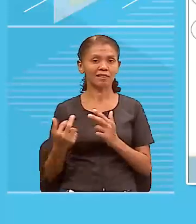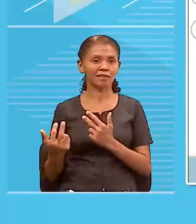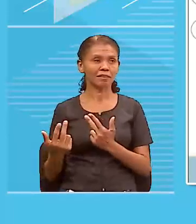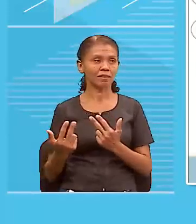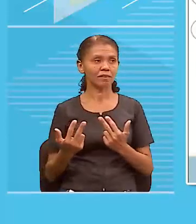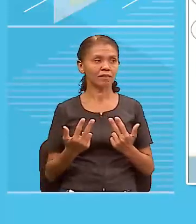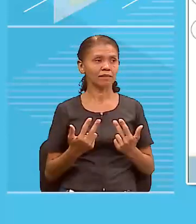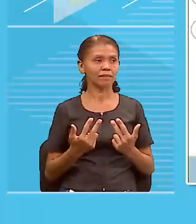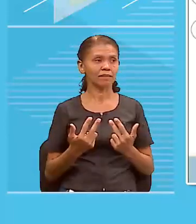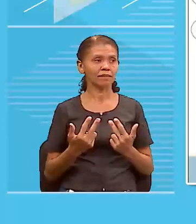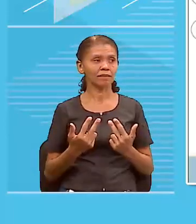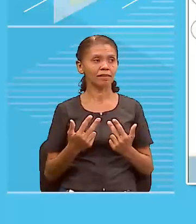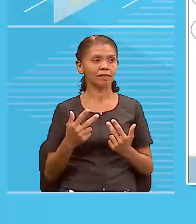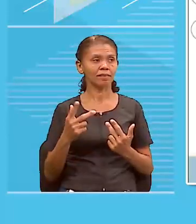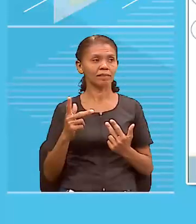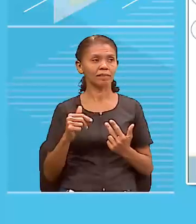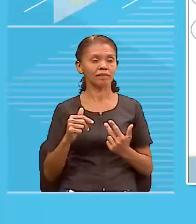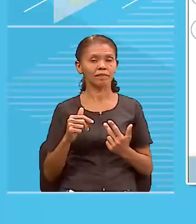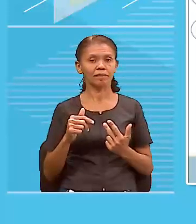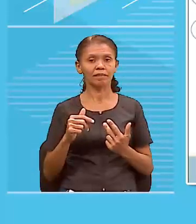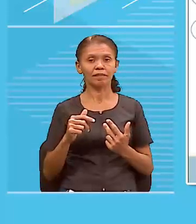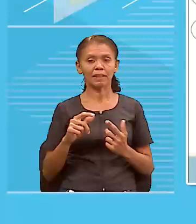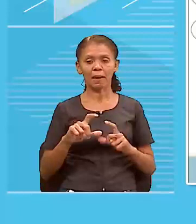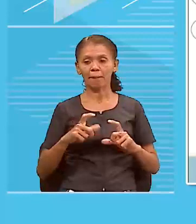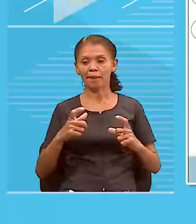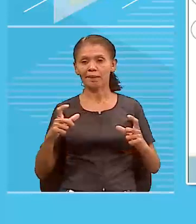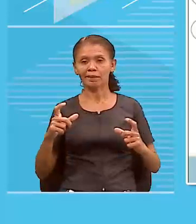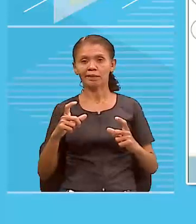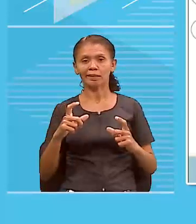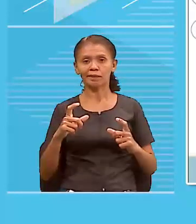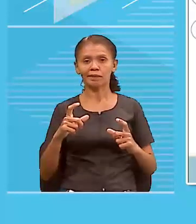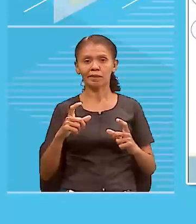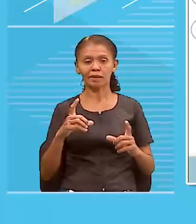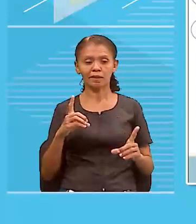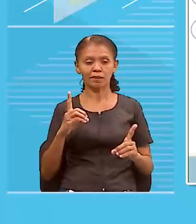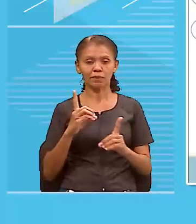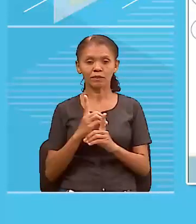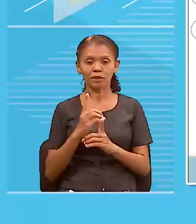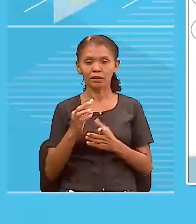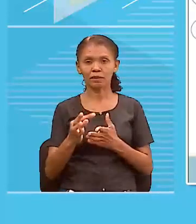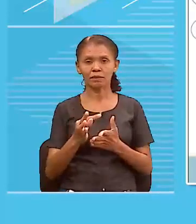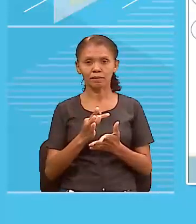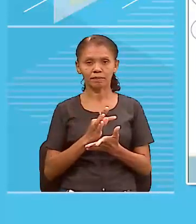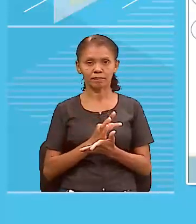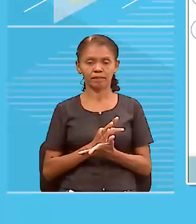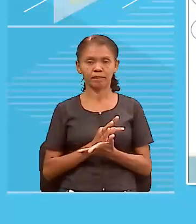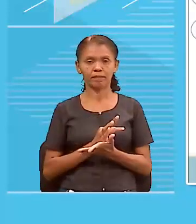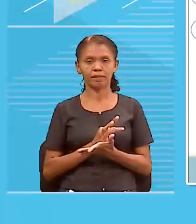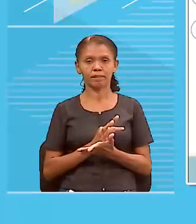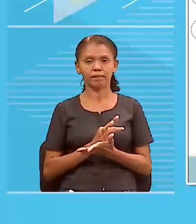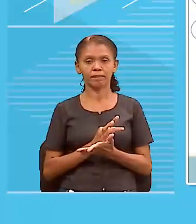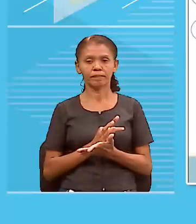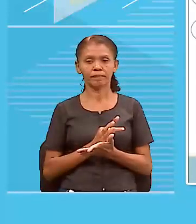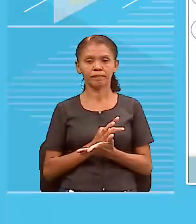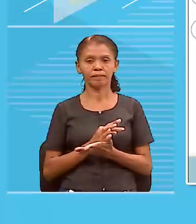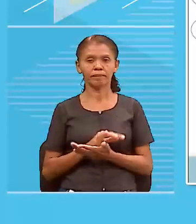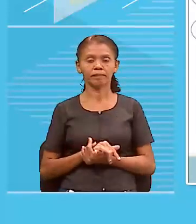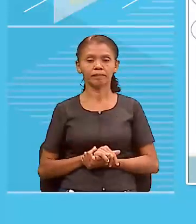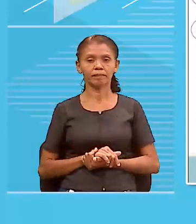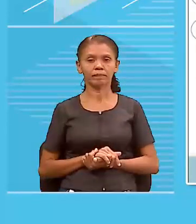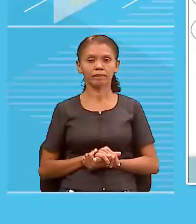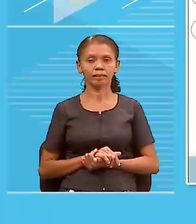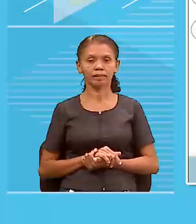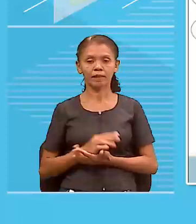essas palavras que estão em maior quantidade e elas gostam muito Ah tá hein presente em textos